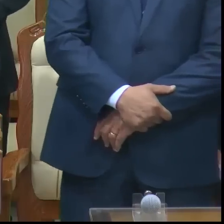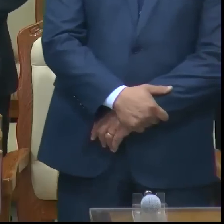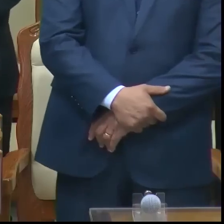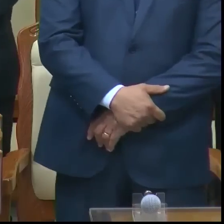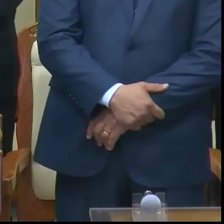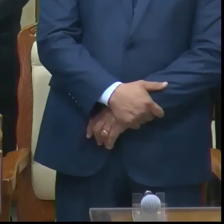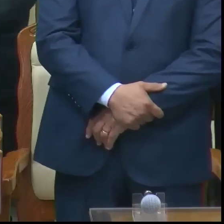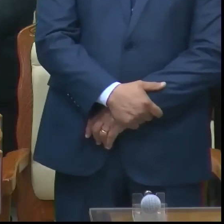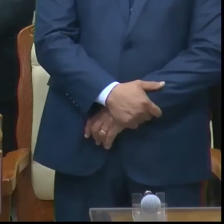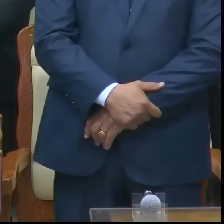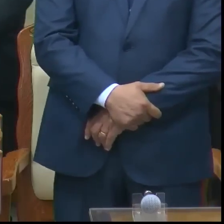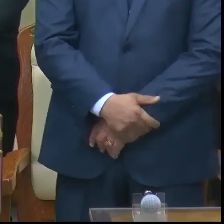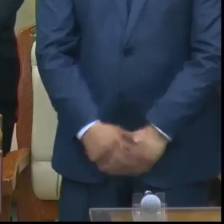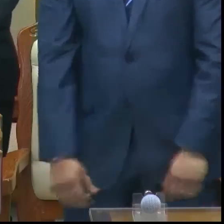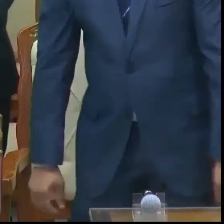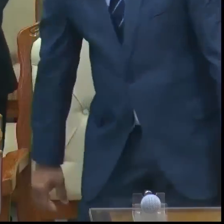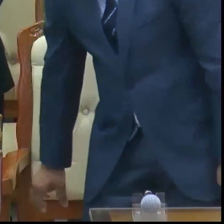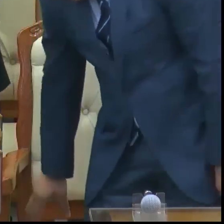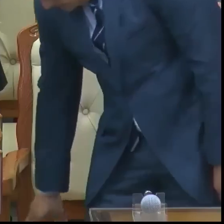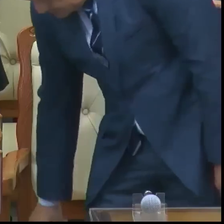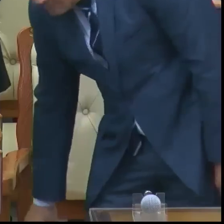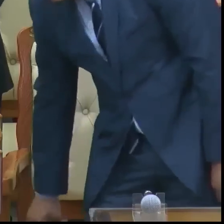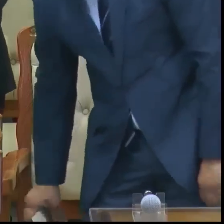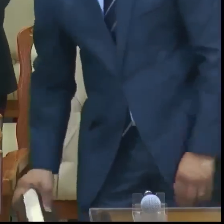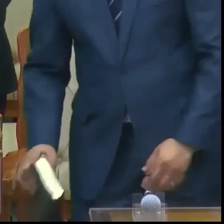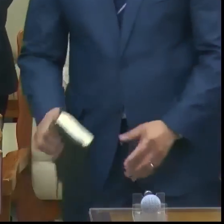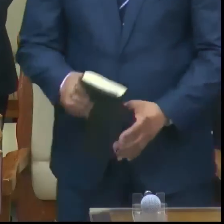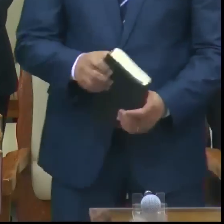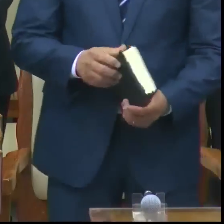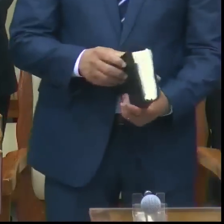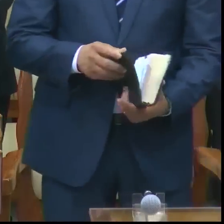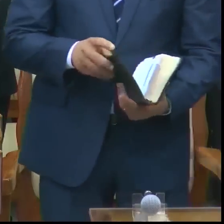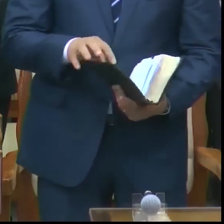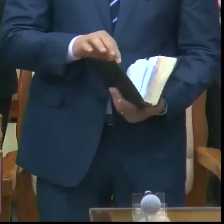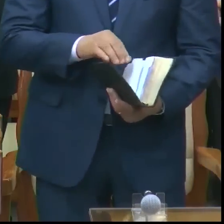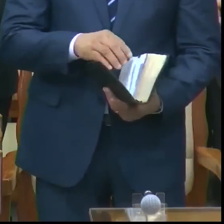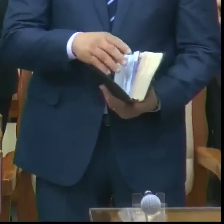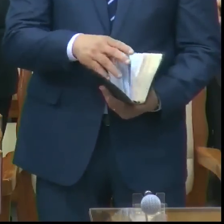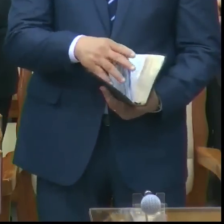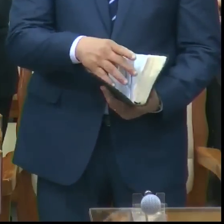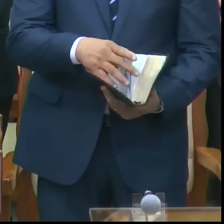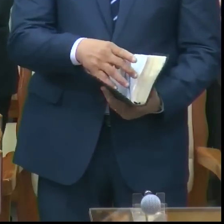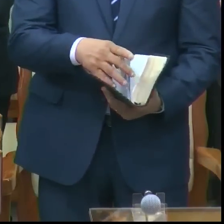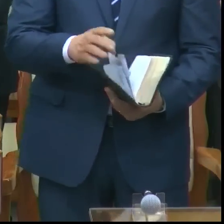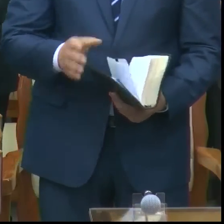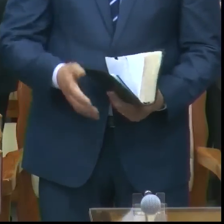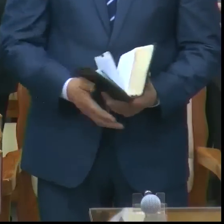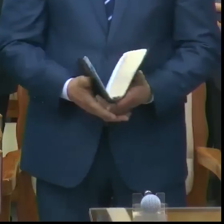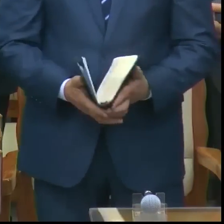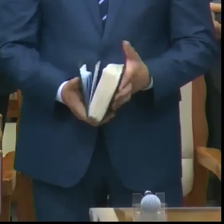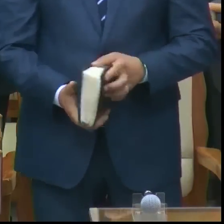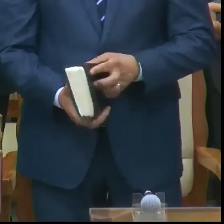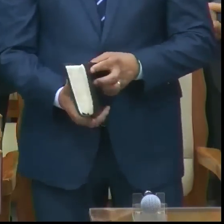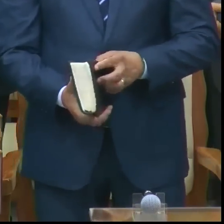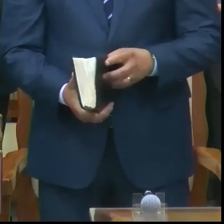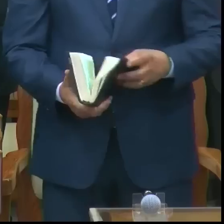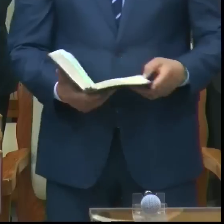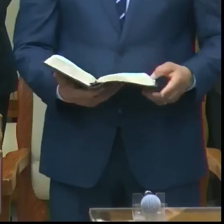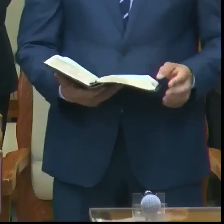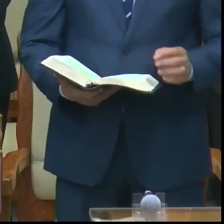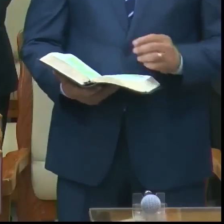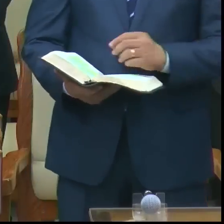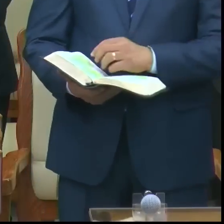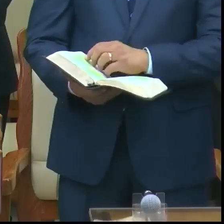E cumprimentando a ele, também cumprimento a todos os pastores, obreiros, homens de Deus e a toda a igreja do